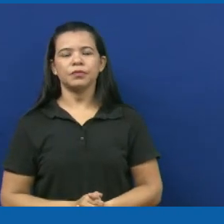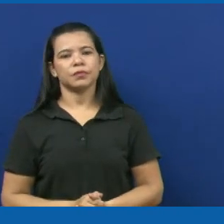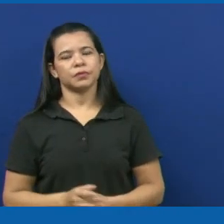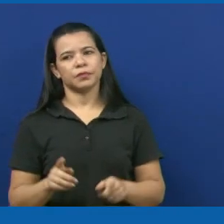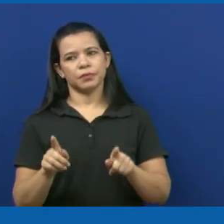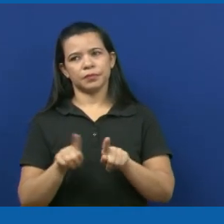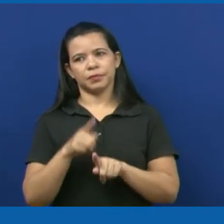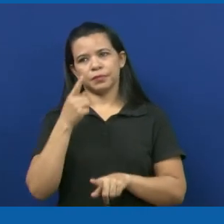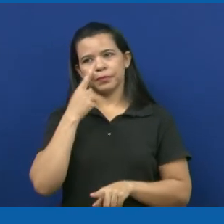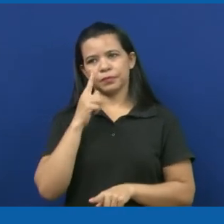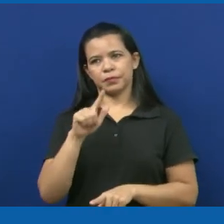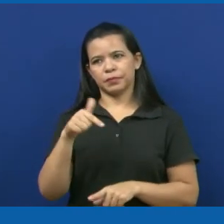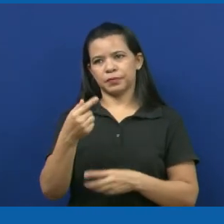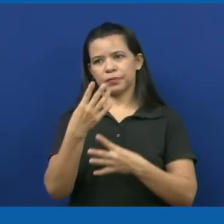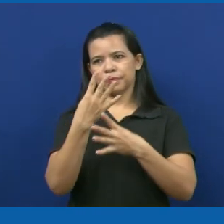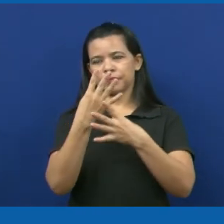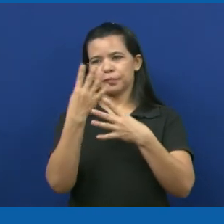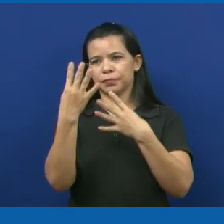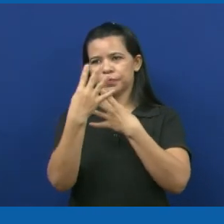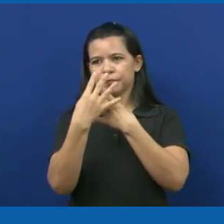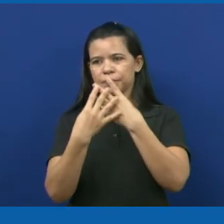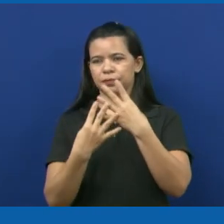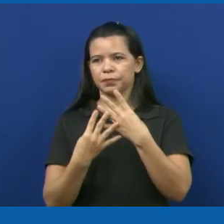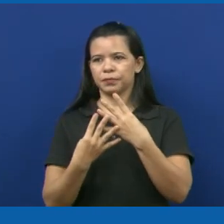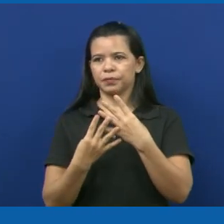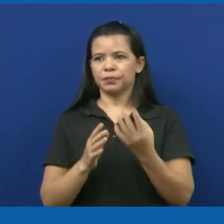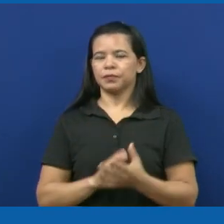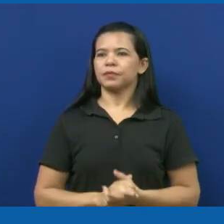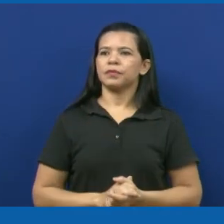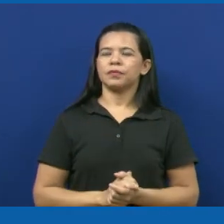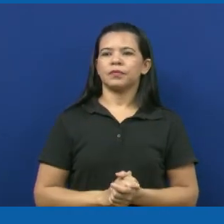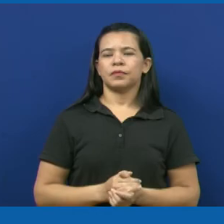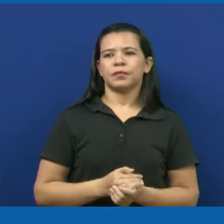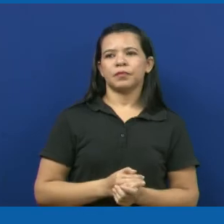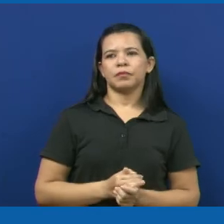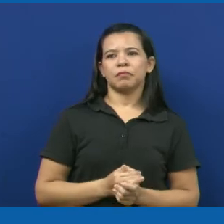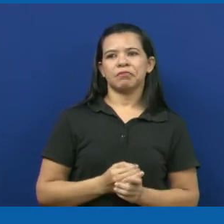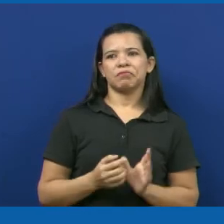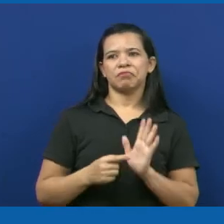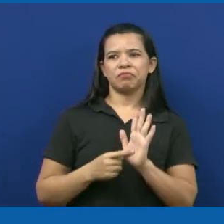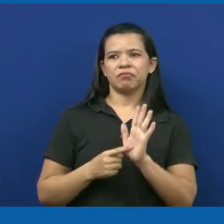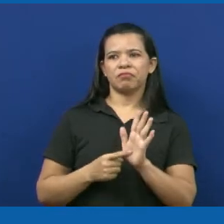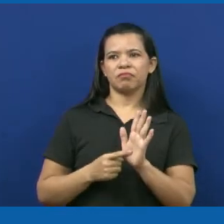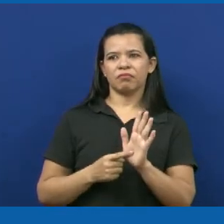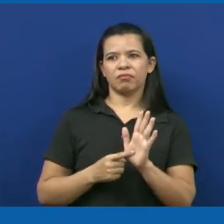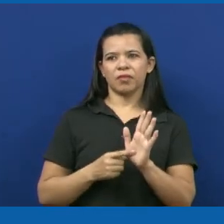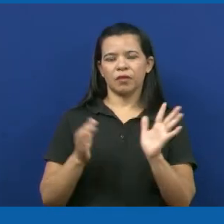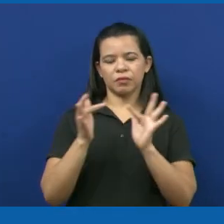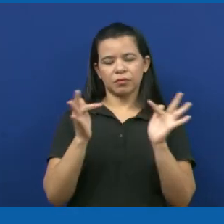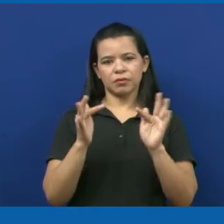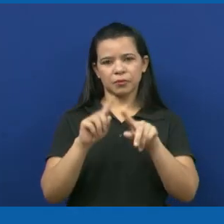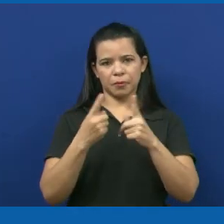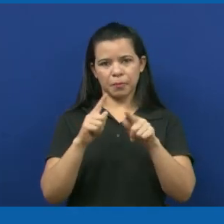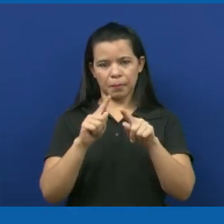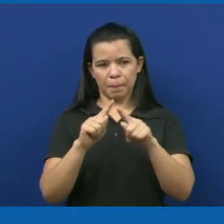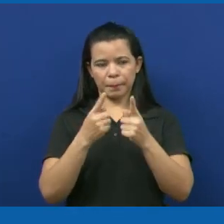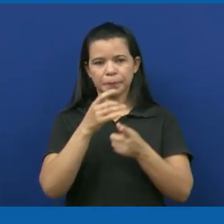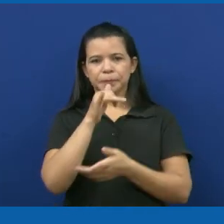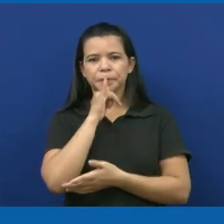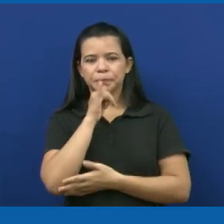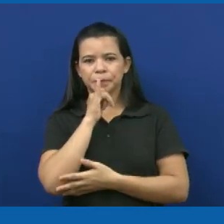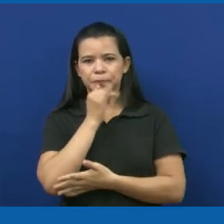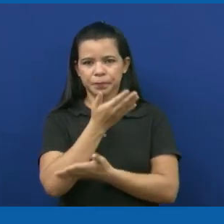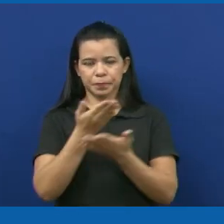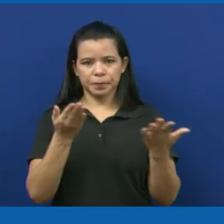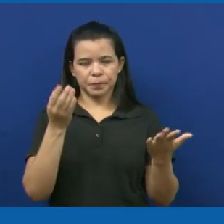outra tabela. Aí eu não coloquei enunciado, mas ela pode traduzir para nós a seguinte situação. Imagina um recipiente aí,